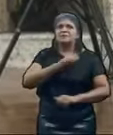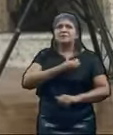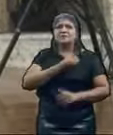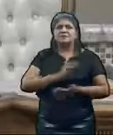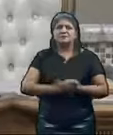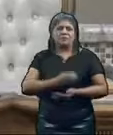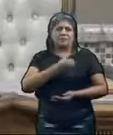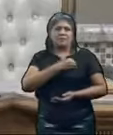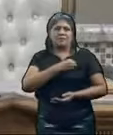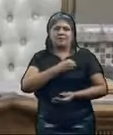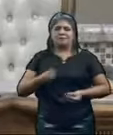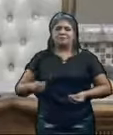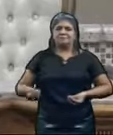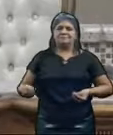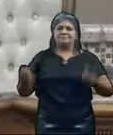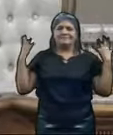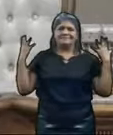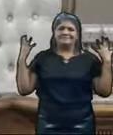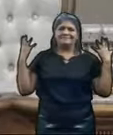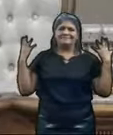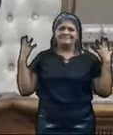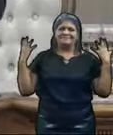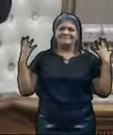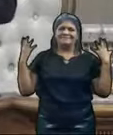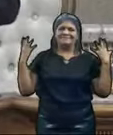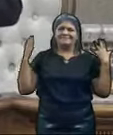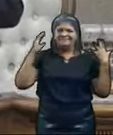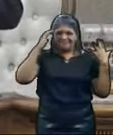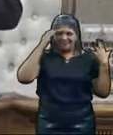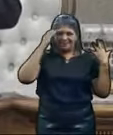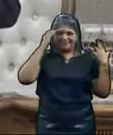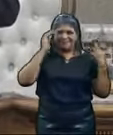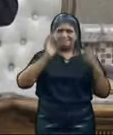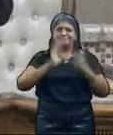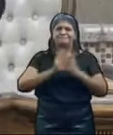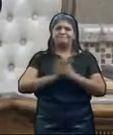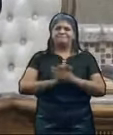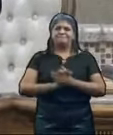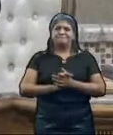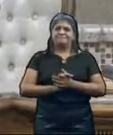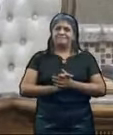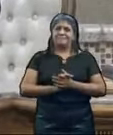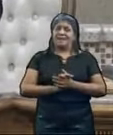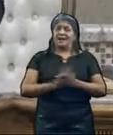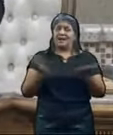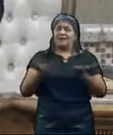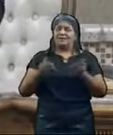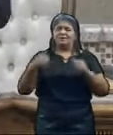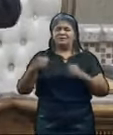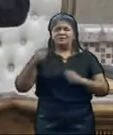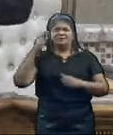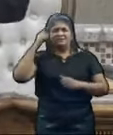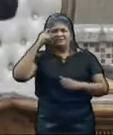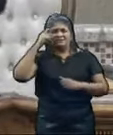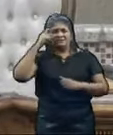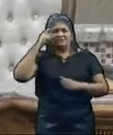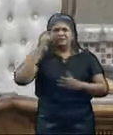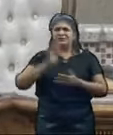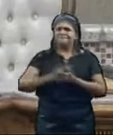é mas a perseguição a nós ela é diferente era diferente é no campo da mente